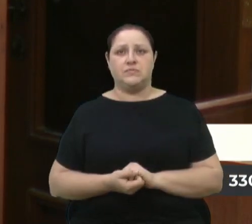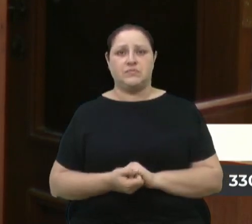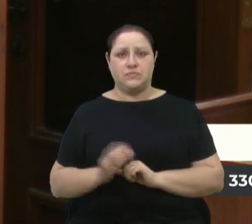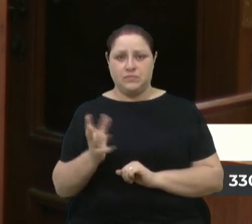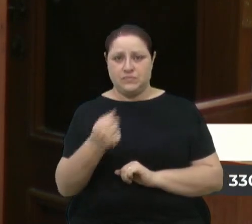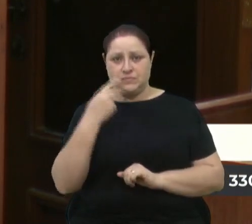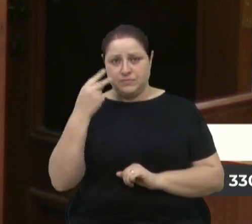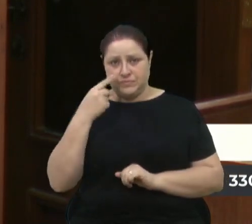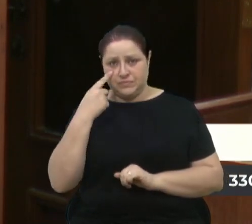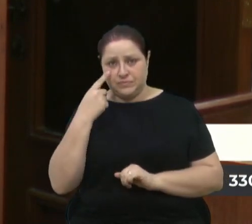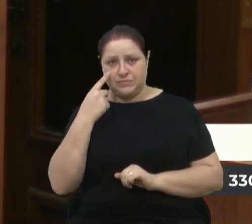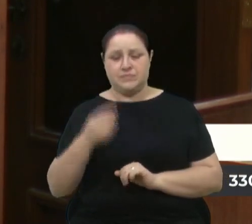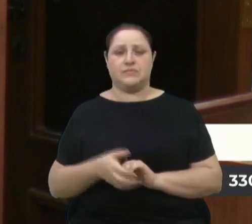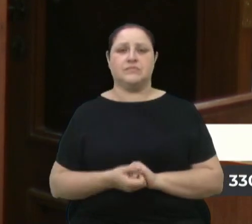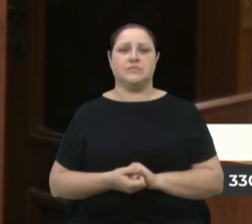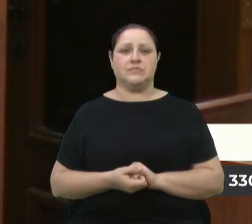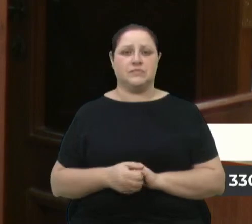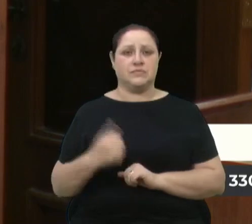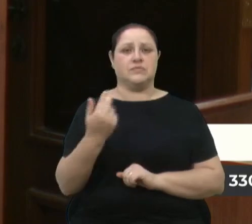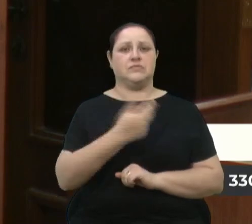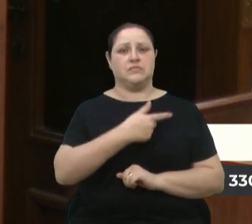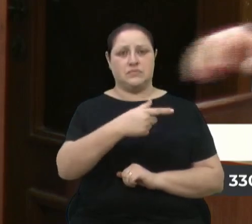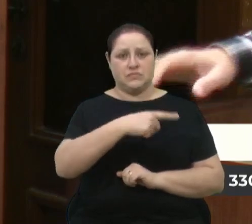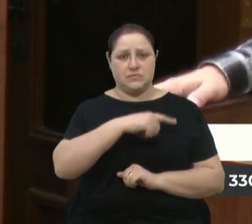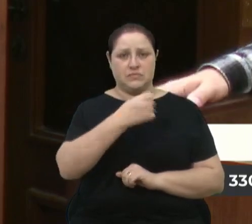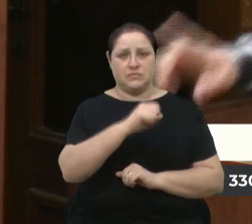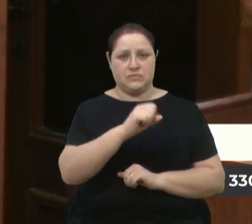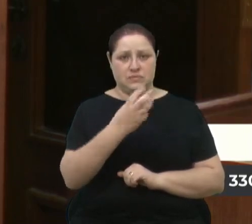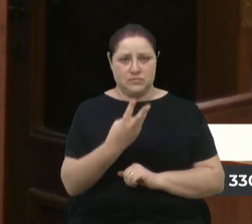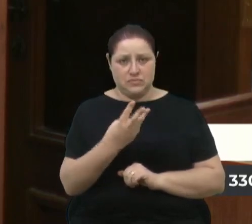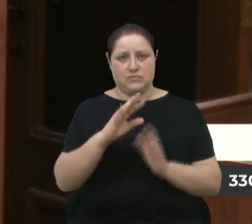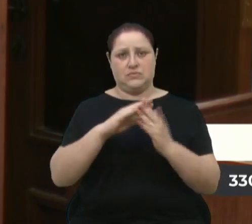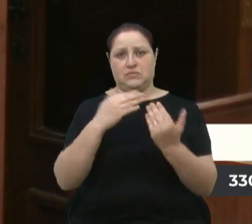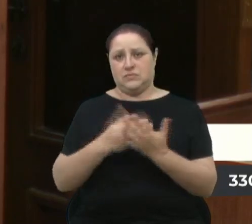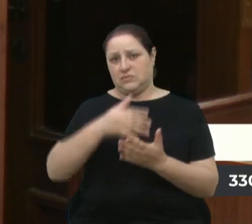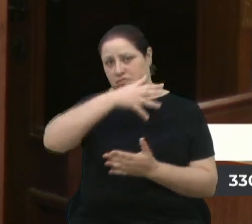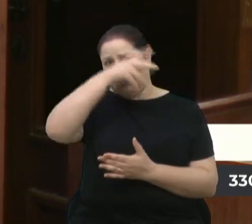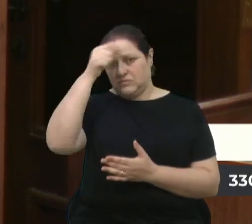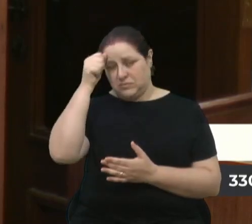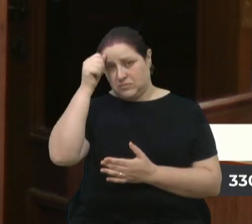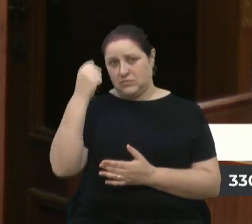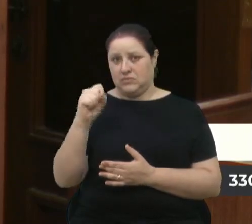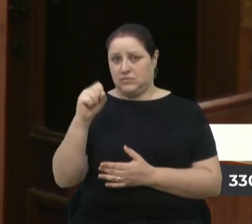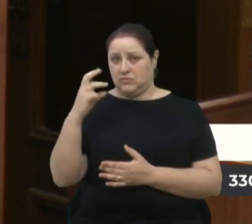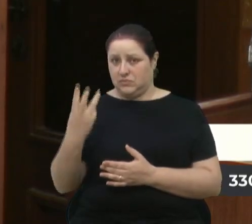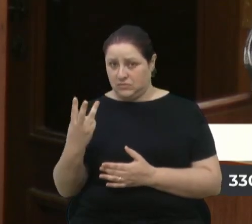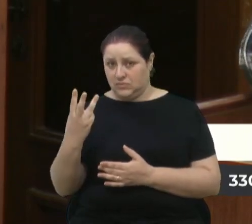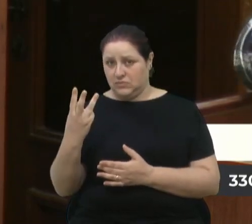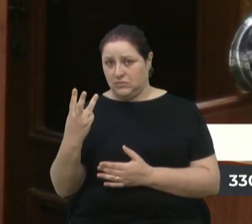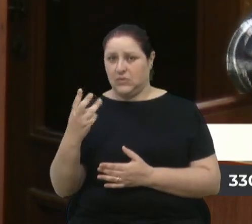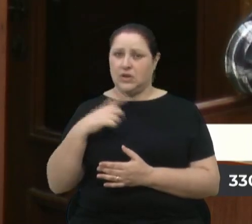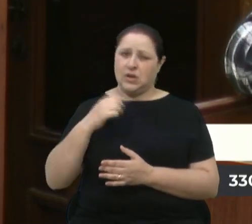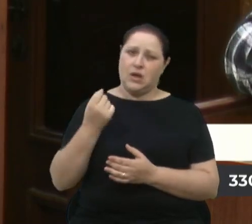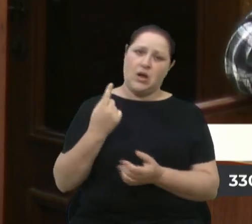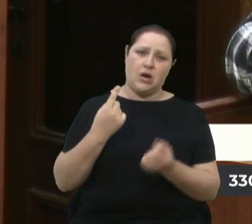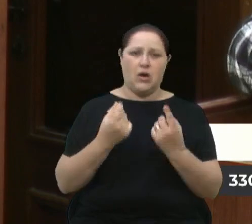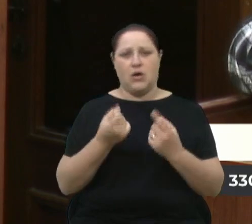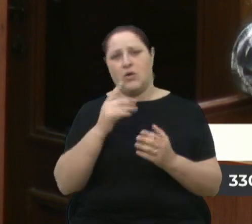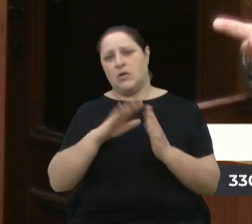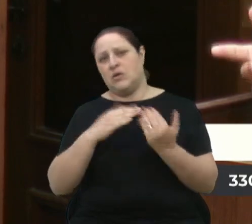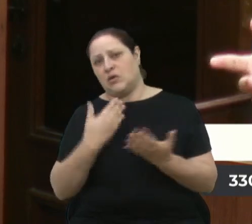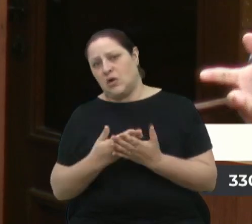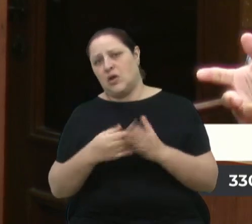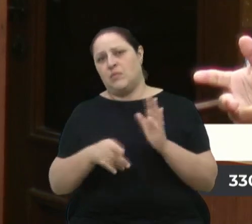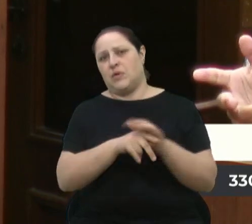edis, nós temos 83 escolas municipais, 83. Temos algumas escolas que estão na